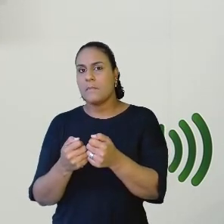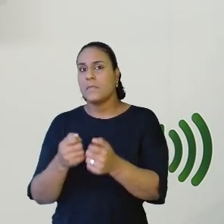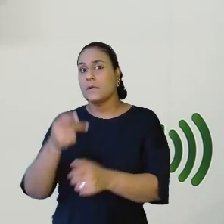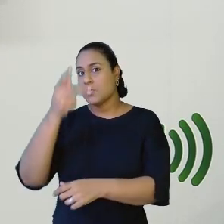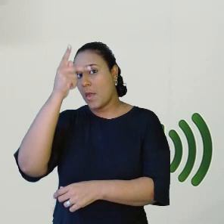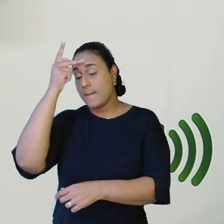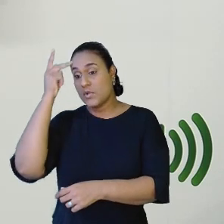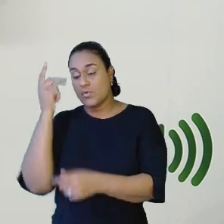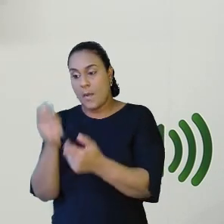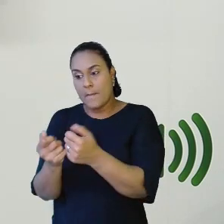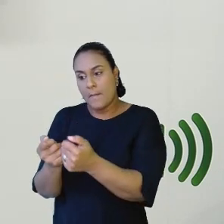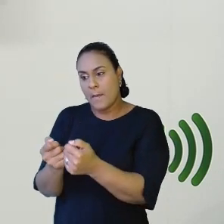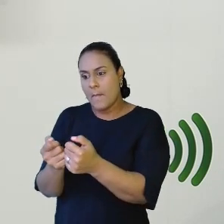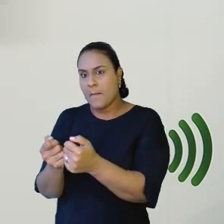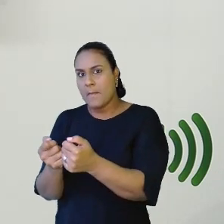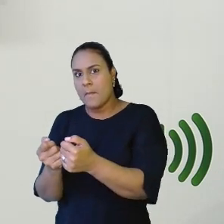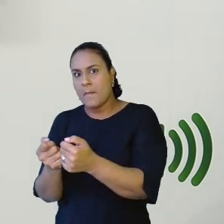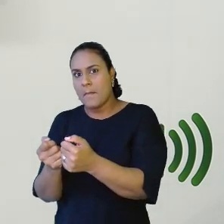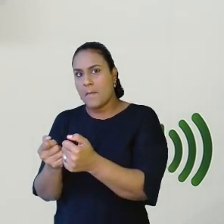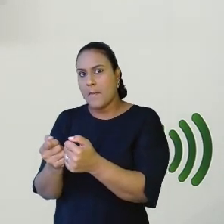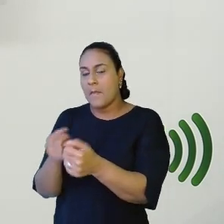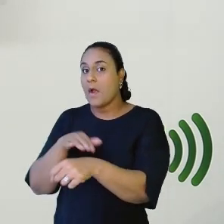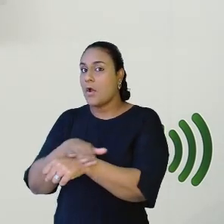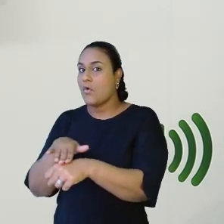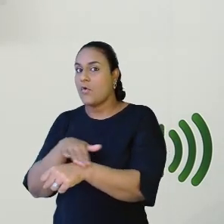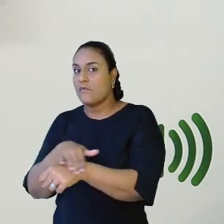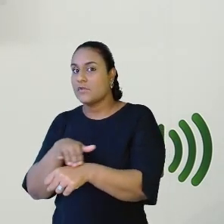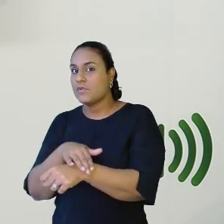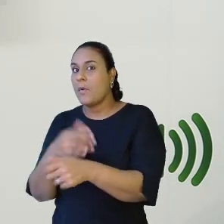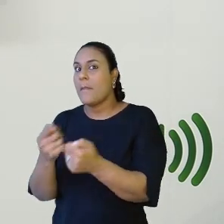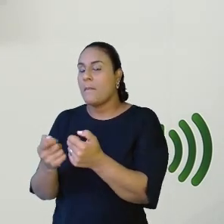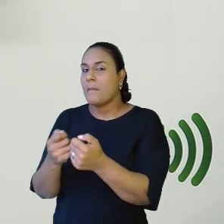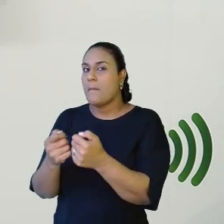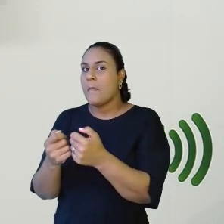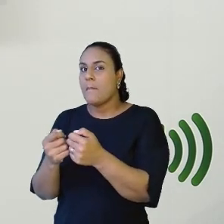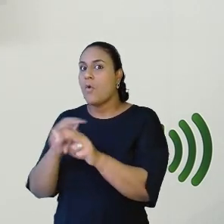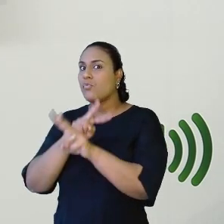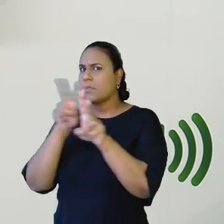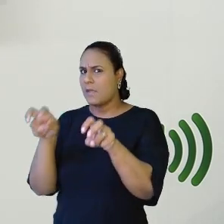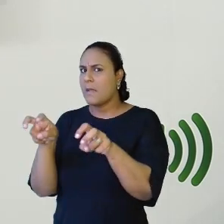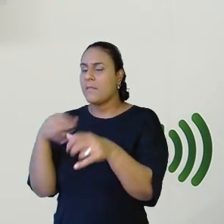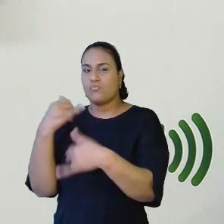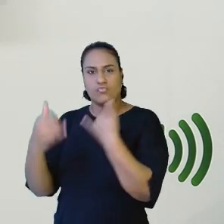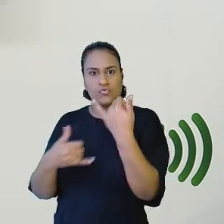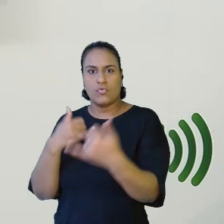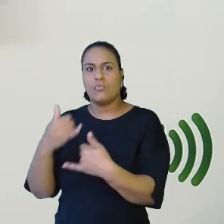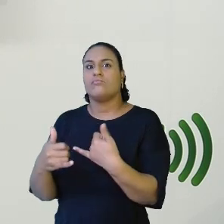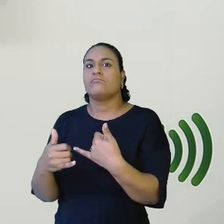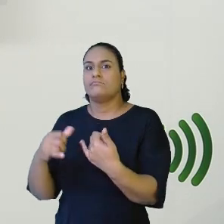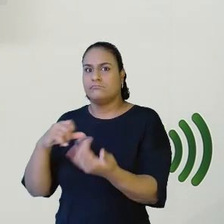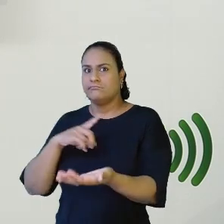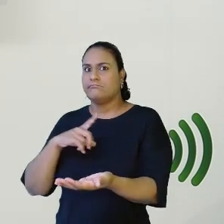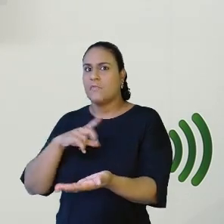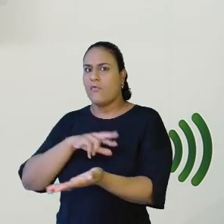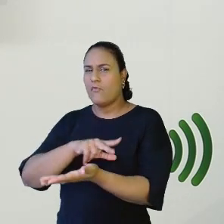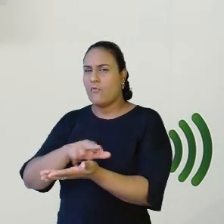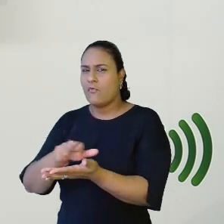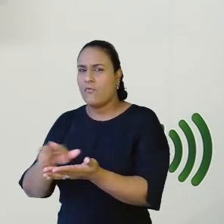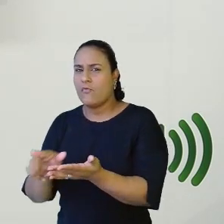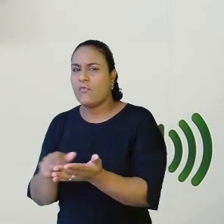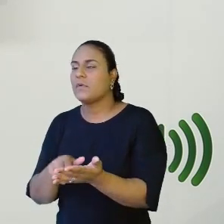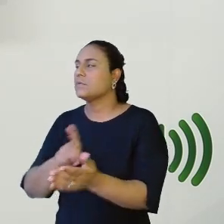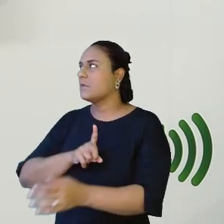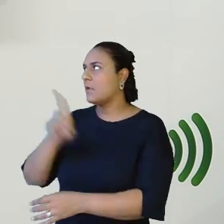ali jogando e conversando sobre o jogo. Então, é uma variação do gameplay. E qual